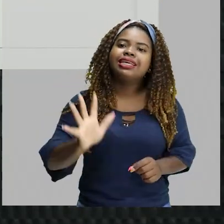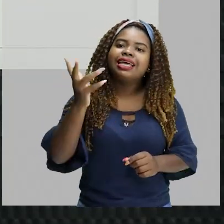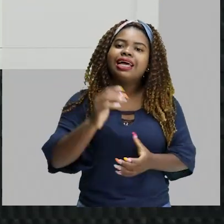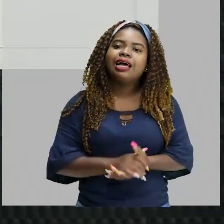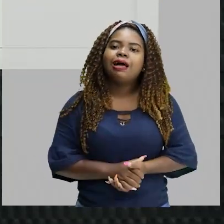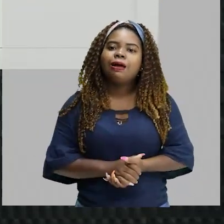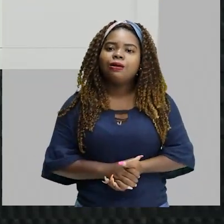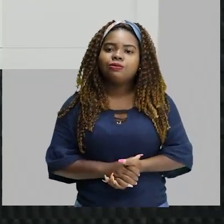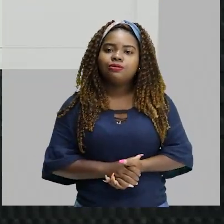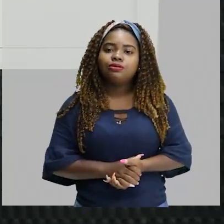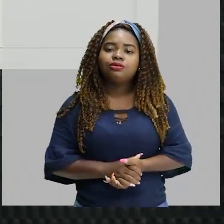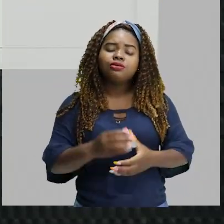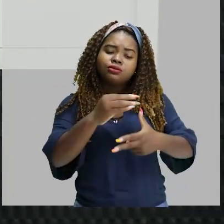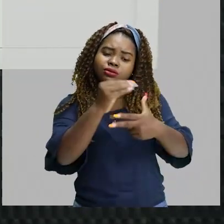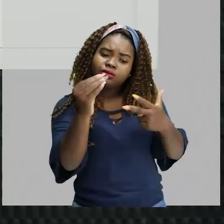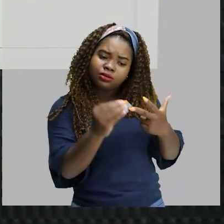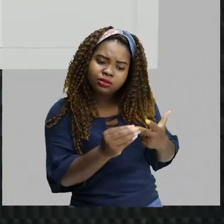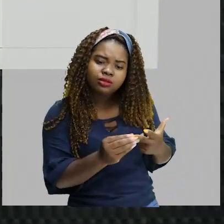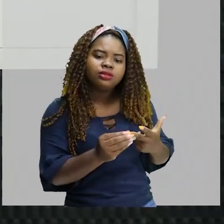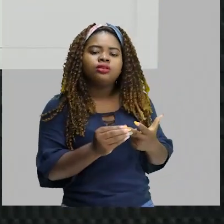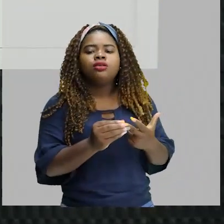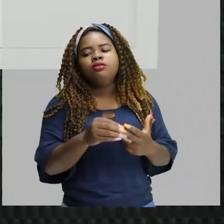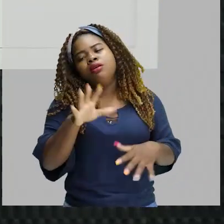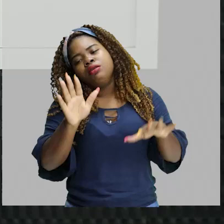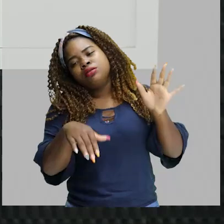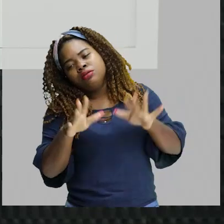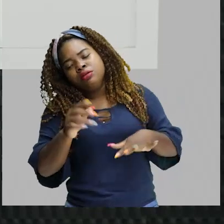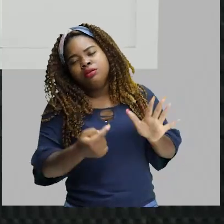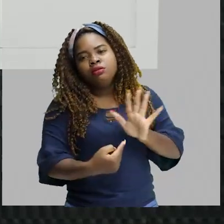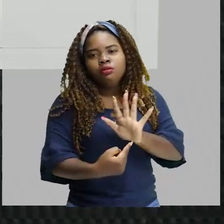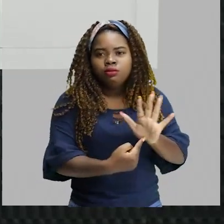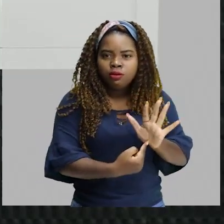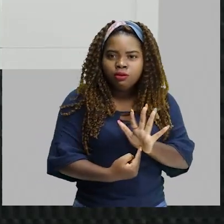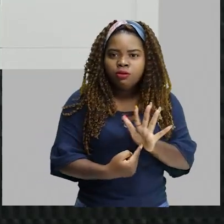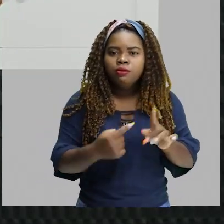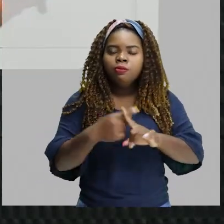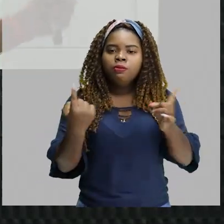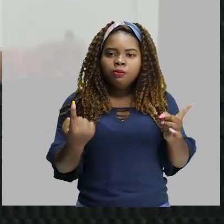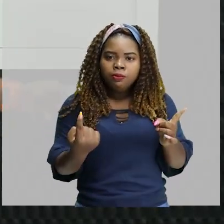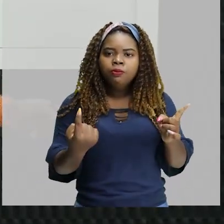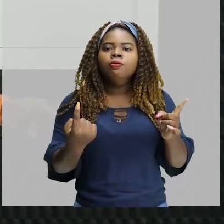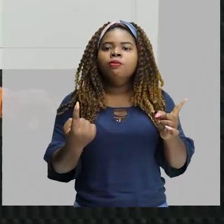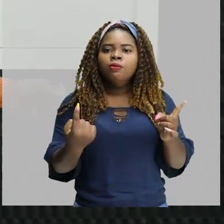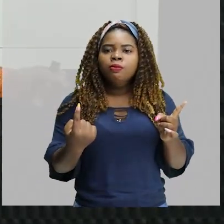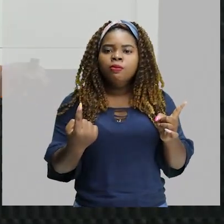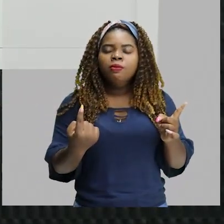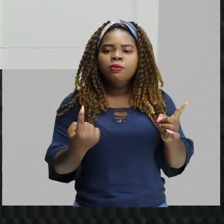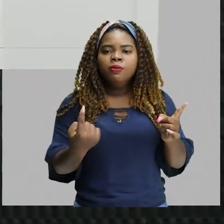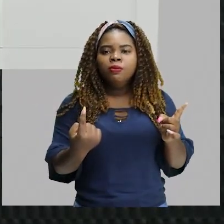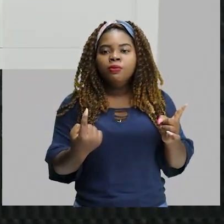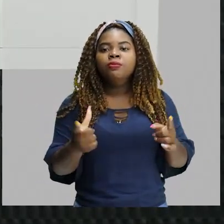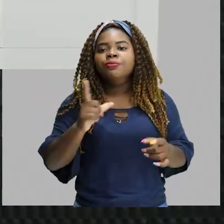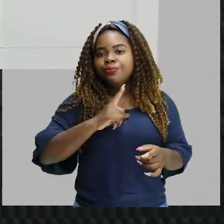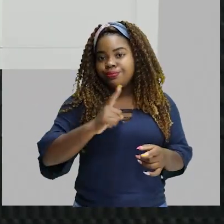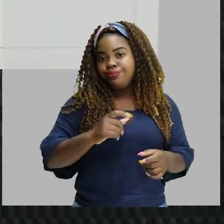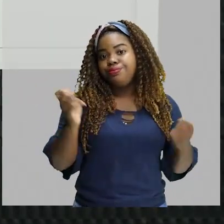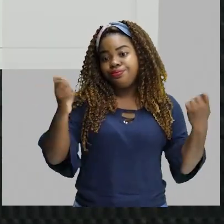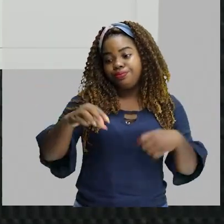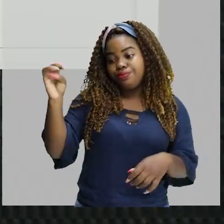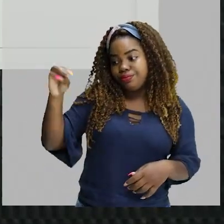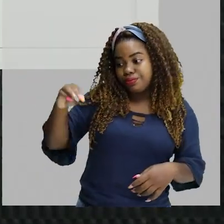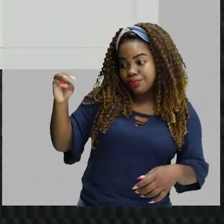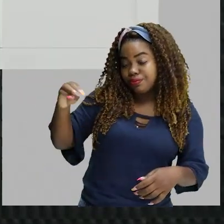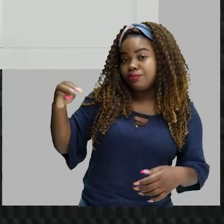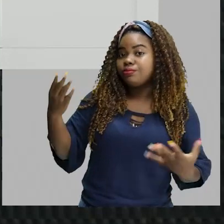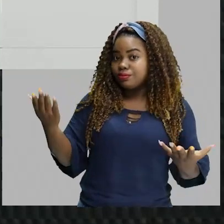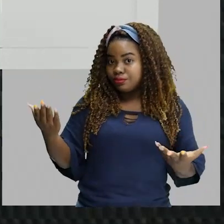coisas sobre lógica, mas quando aparece, por exemplo, pode vir até em matemática e suas tecnologias, obviamente, pode vir na área de ciências da natureza